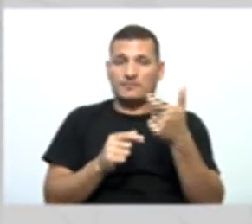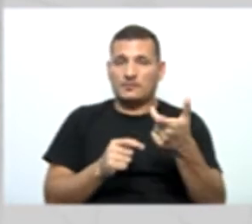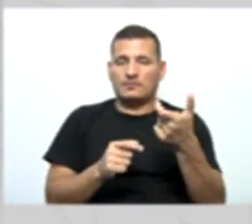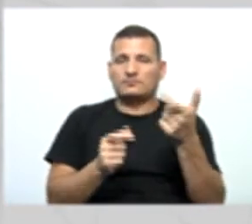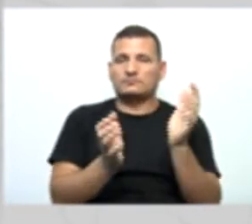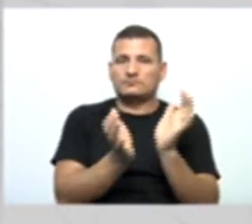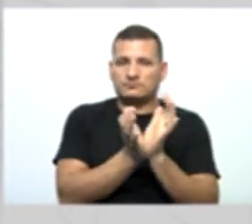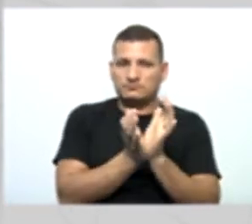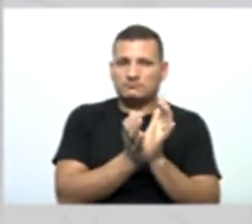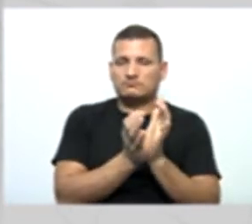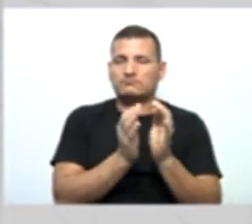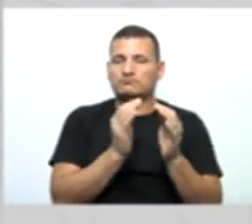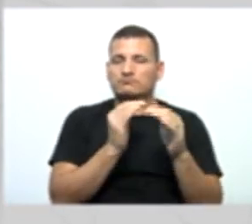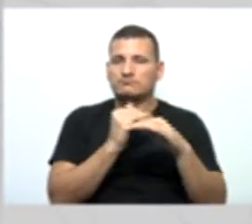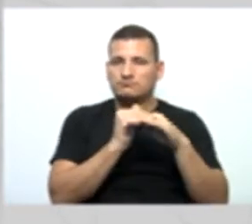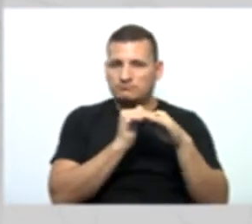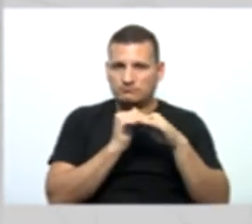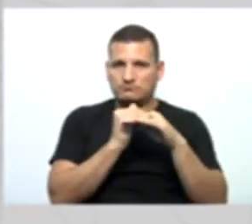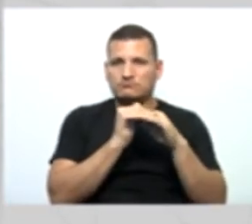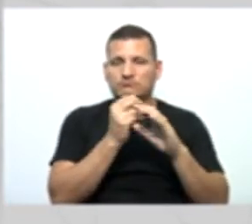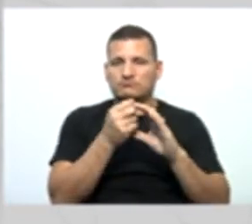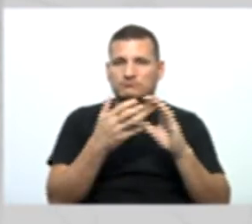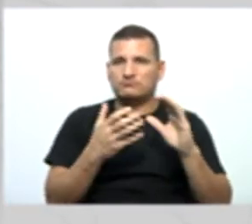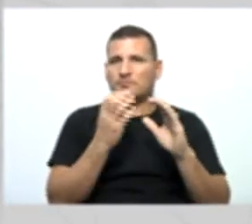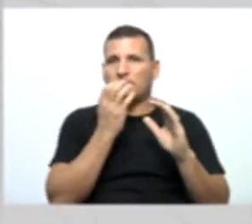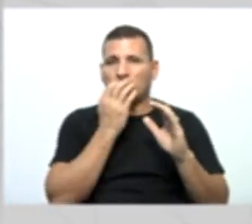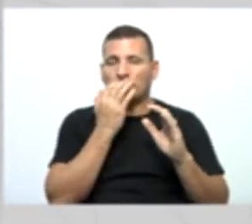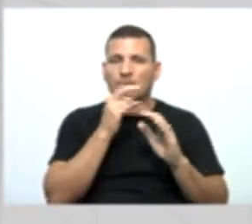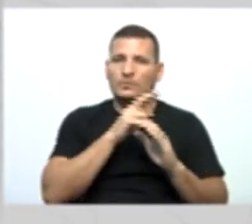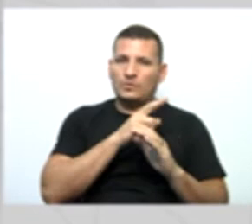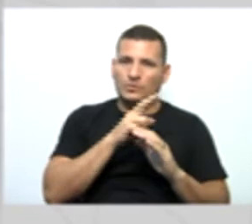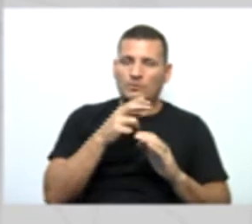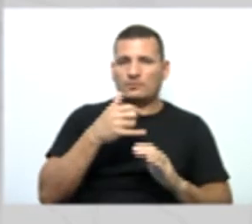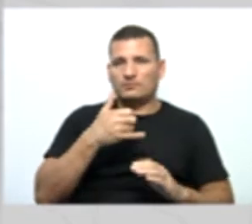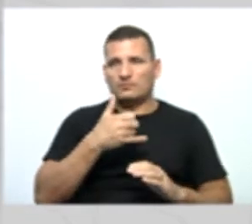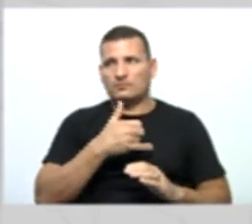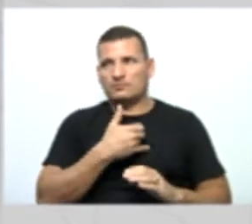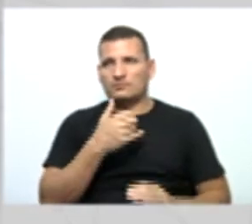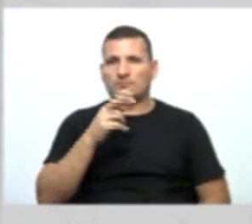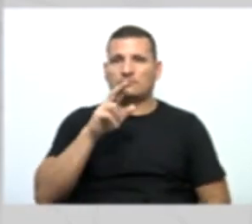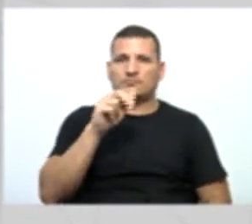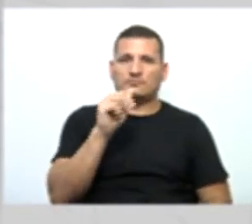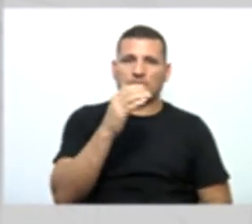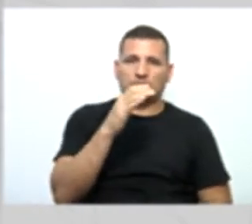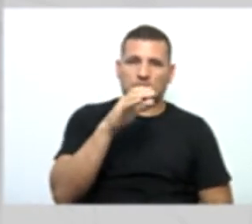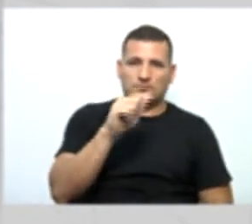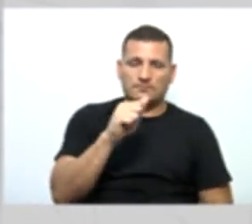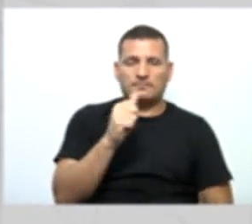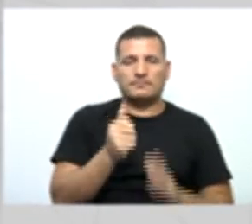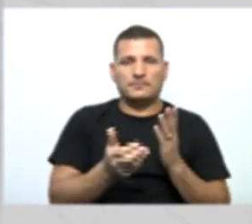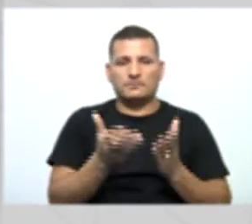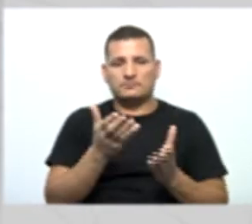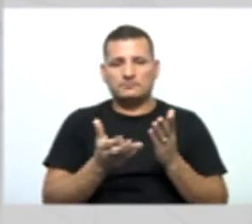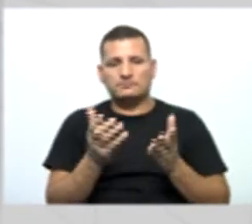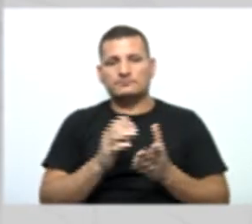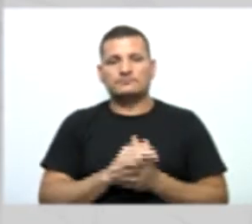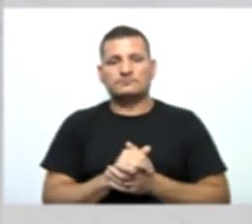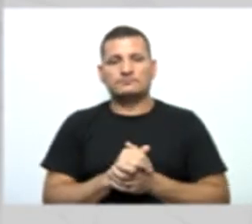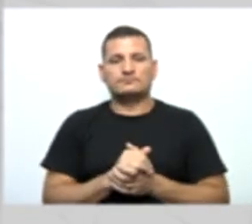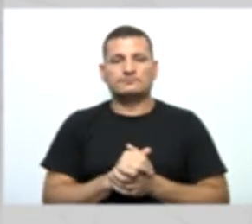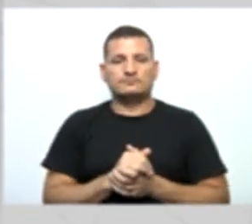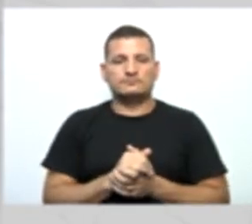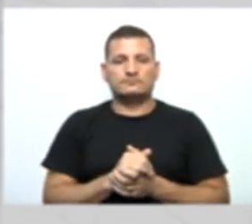as características dos cachorros: nome, idade, raça e peso, latir, pular e comer. Agora eu vou criar